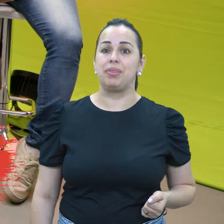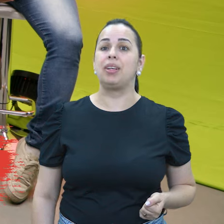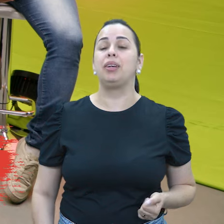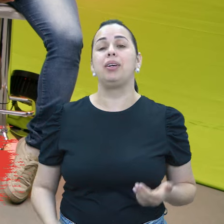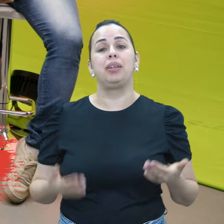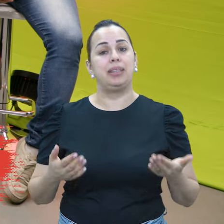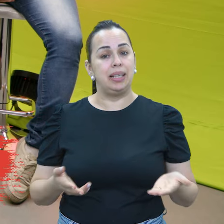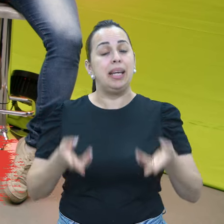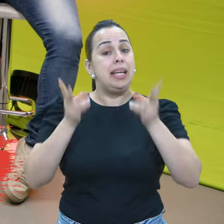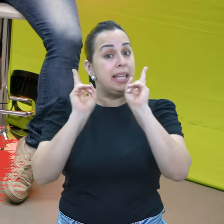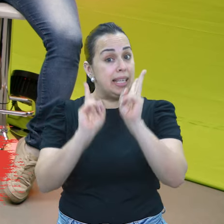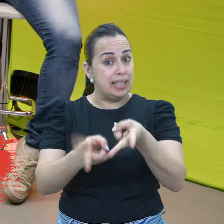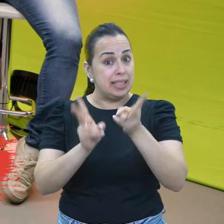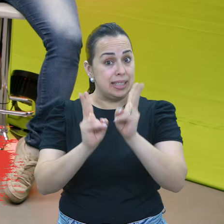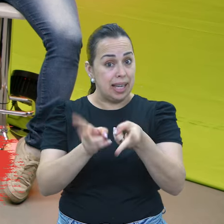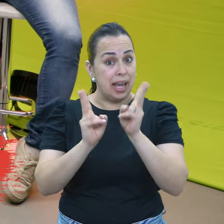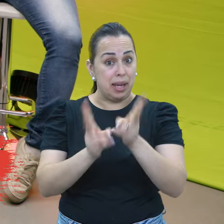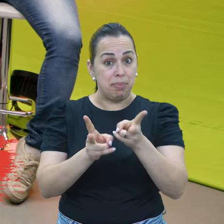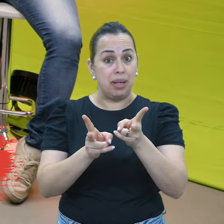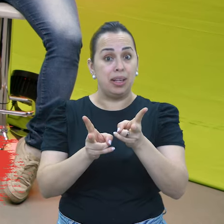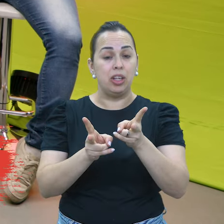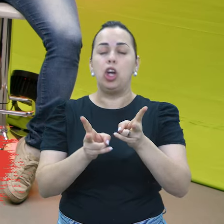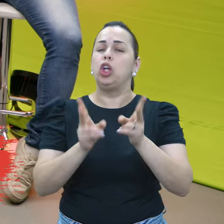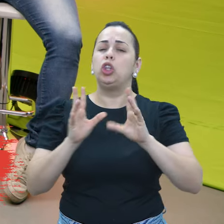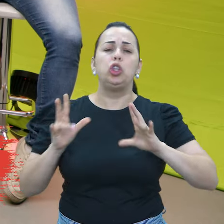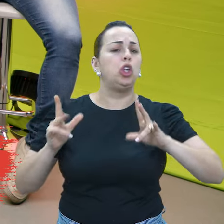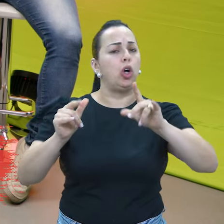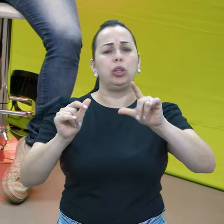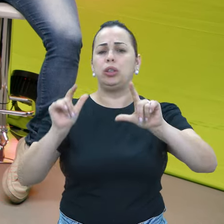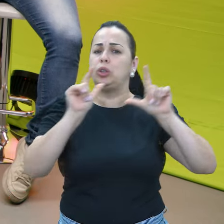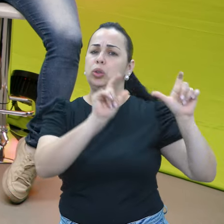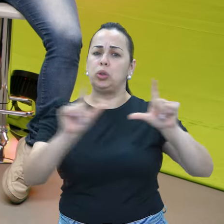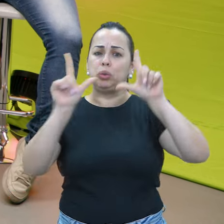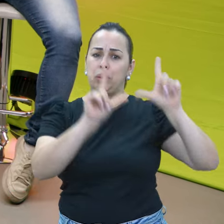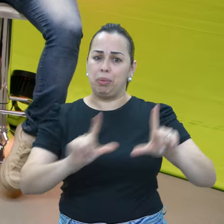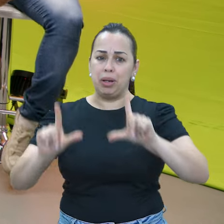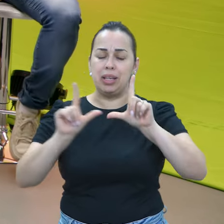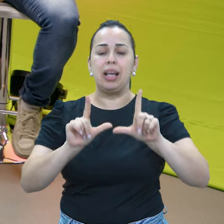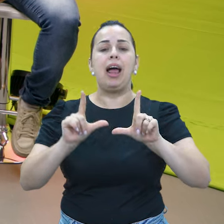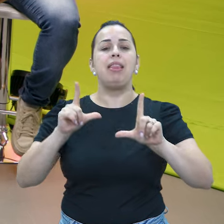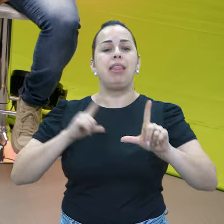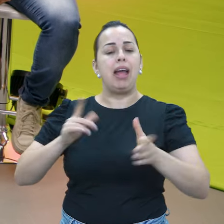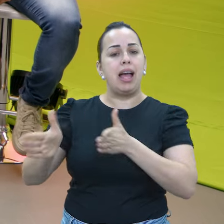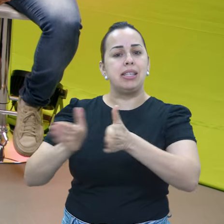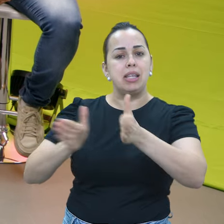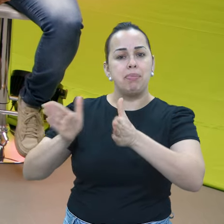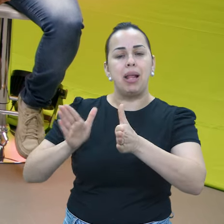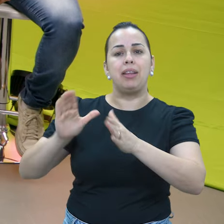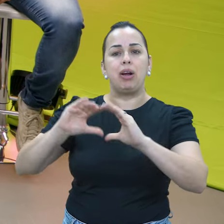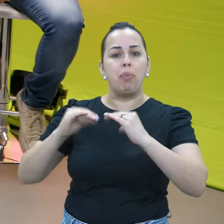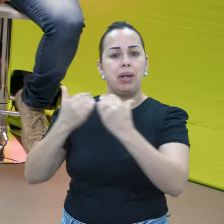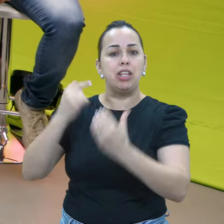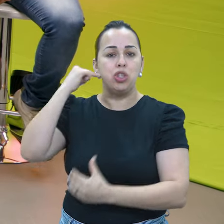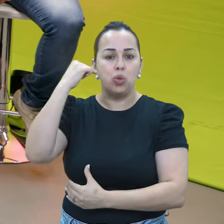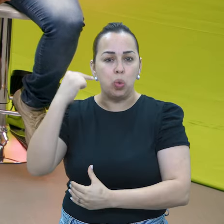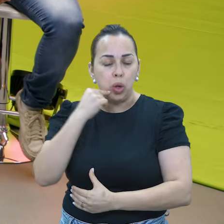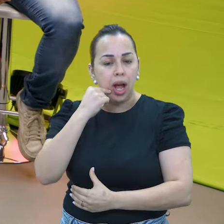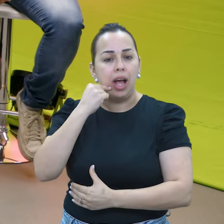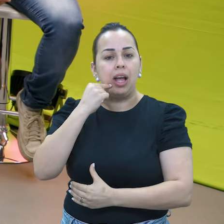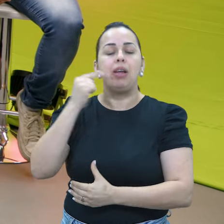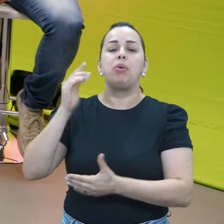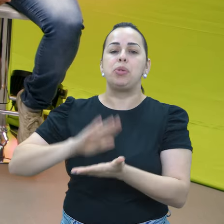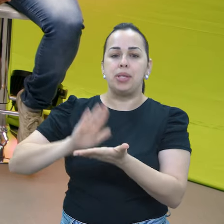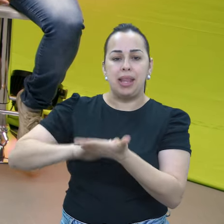youtube.com/tvcâmarasjc. E como sempre, a nossa programação disponível também para a comunidade surda. Nossos intérpretes de Libras